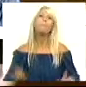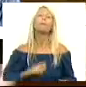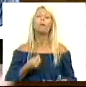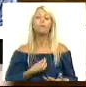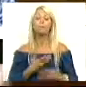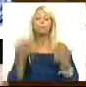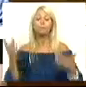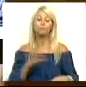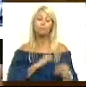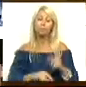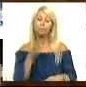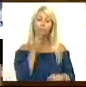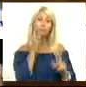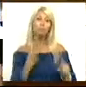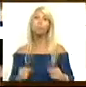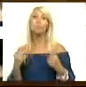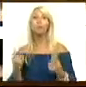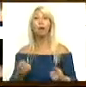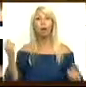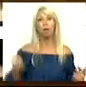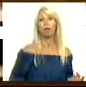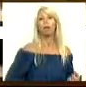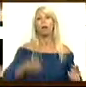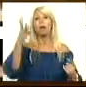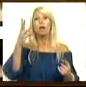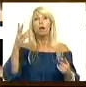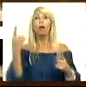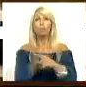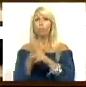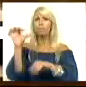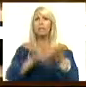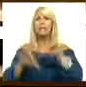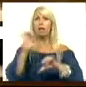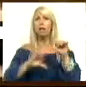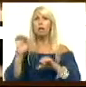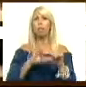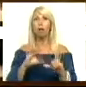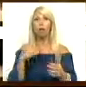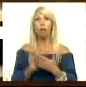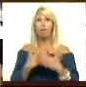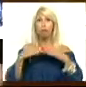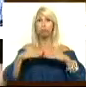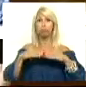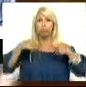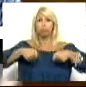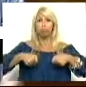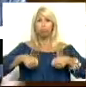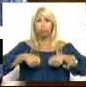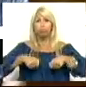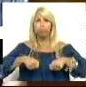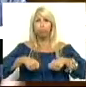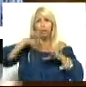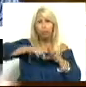Sr. Deputado, depois, as toneladas de produtos químicos utilizados para a fratura hidráulica é outra